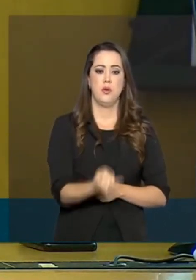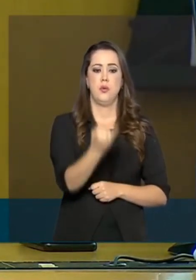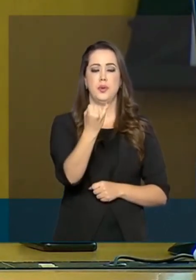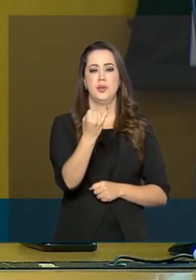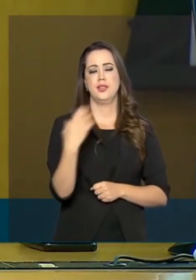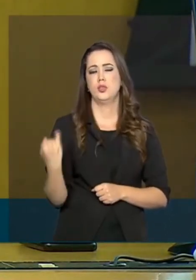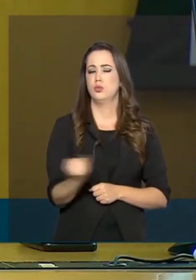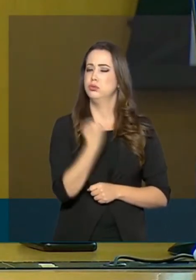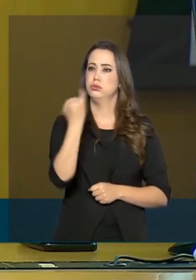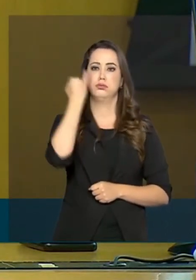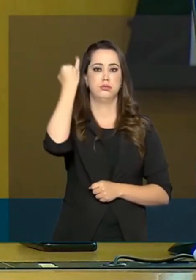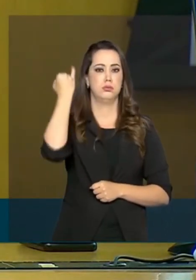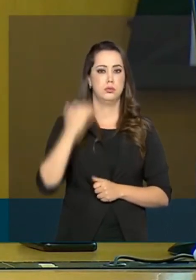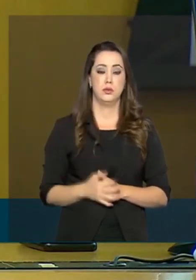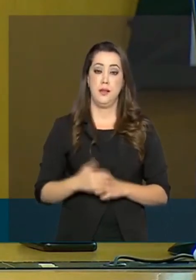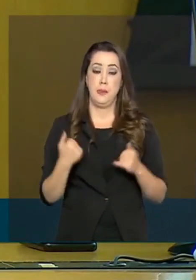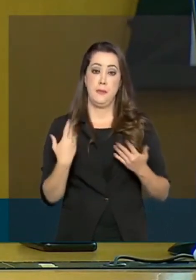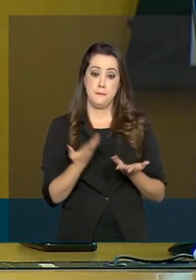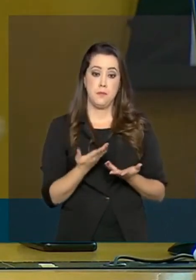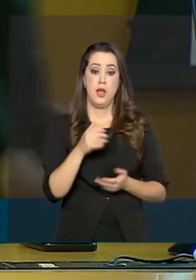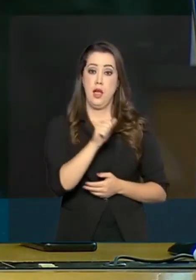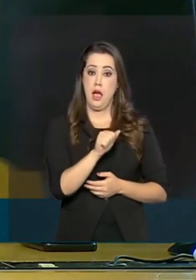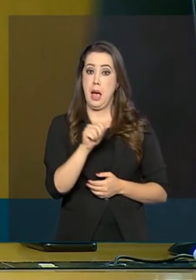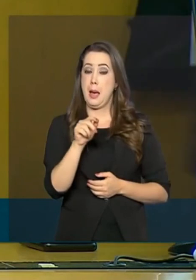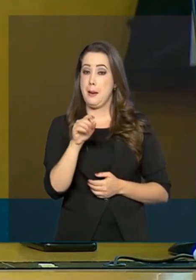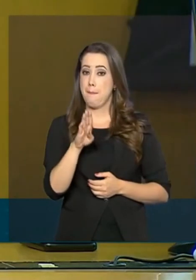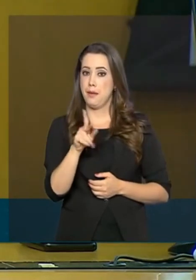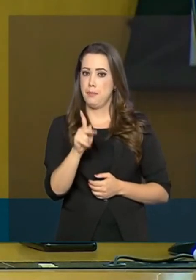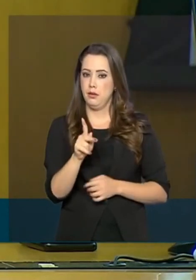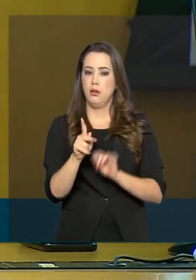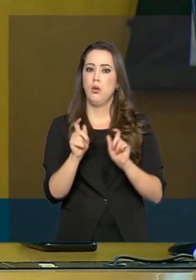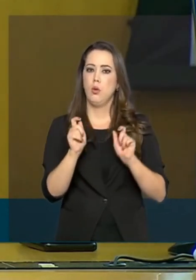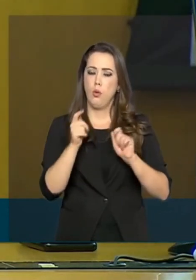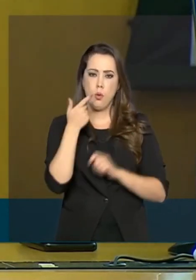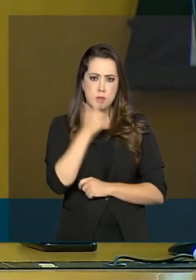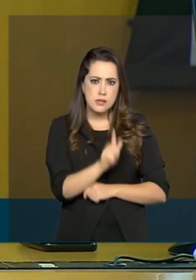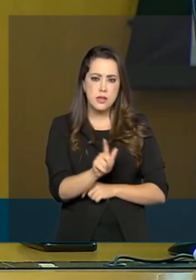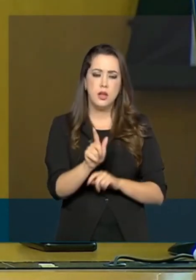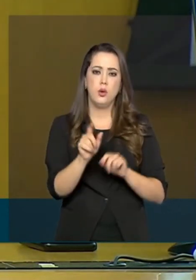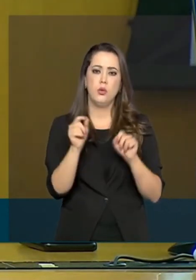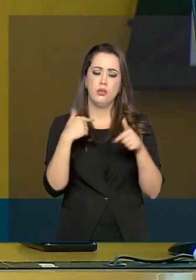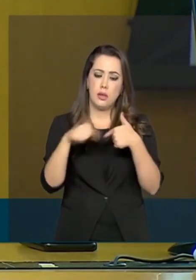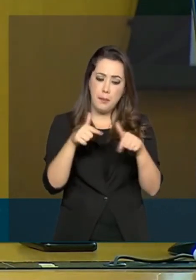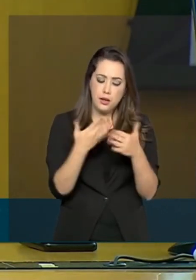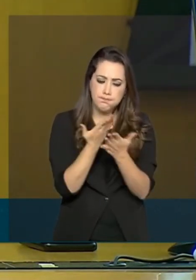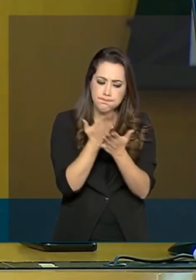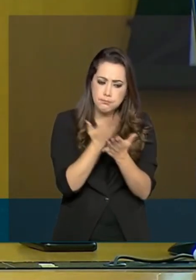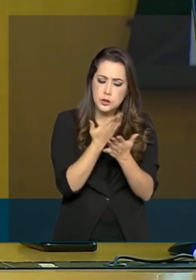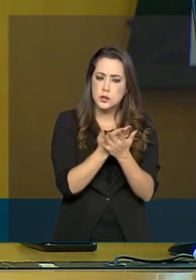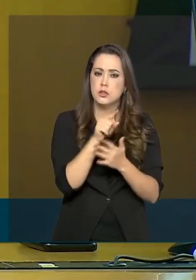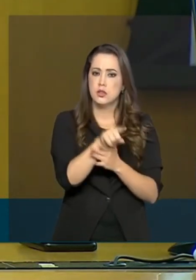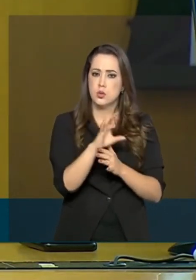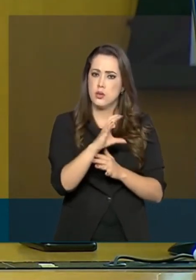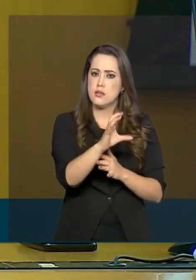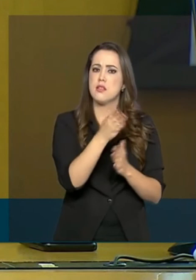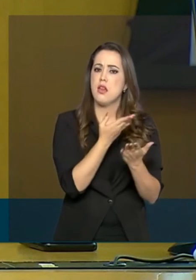ímpar. E para a ABP poder fazer isso, para podermos colocar todo o nosso suporte científico e